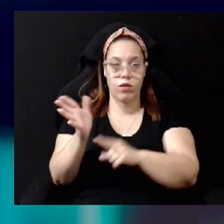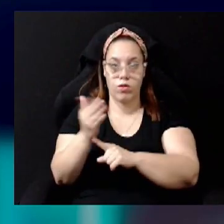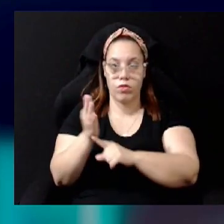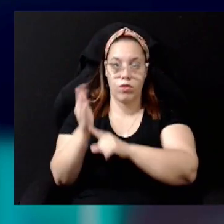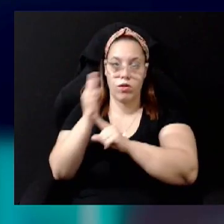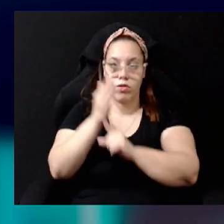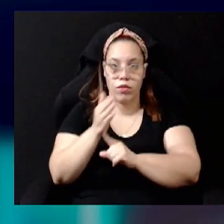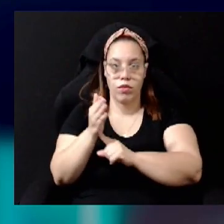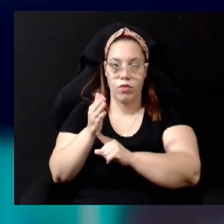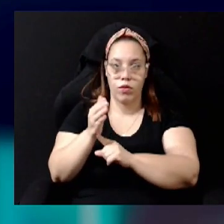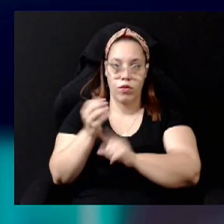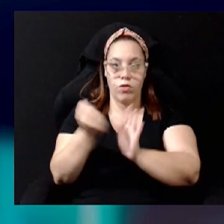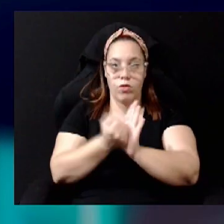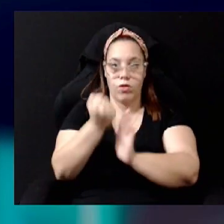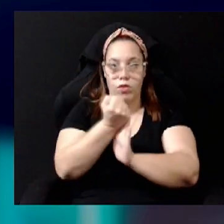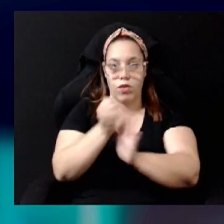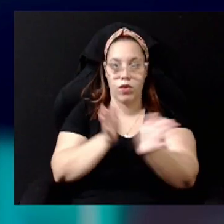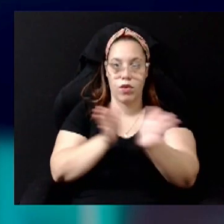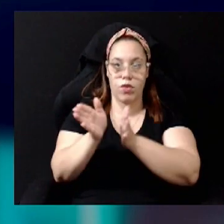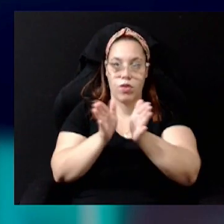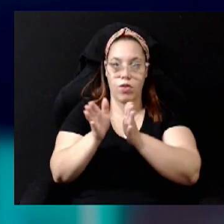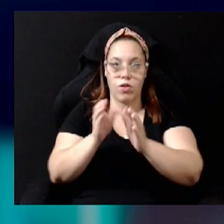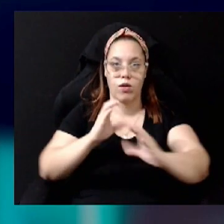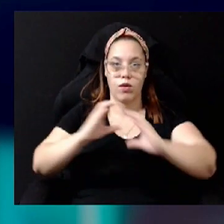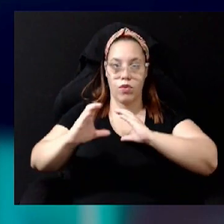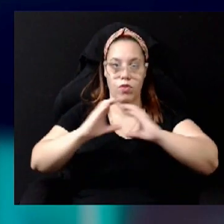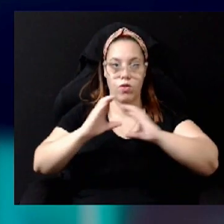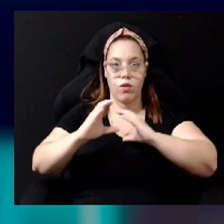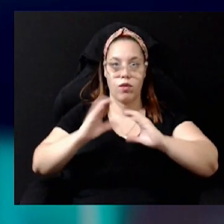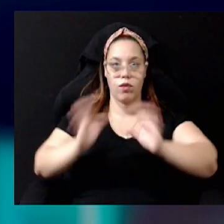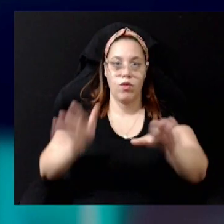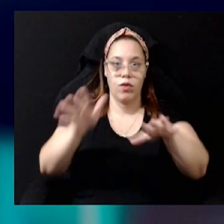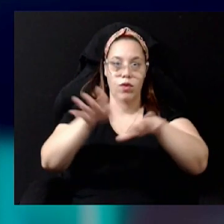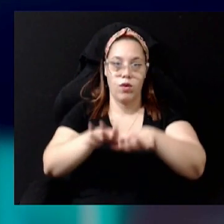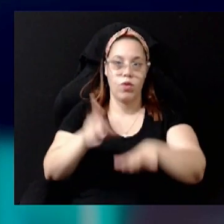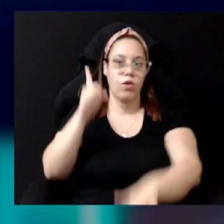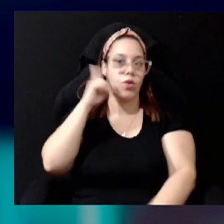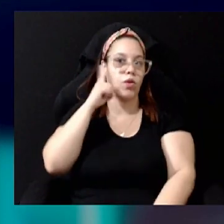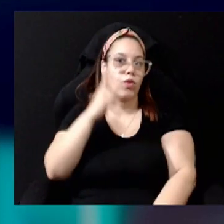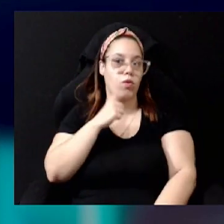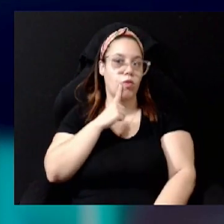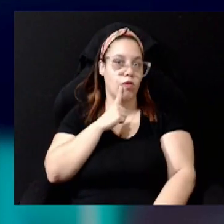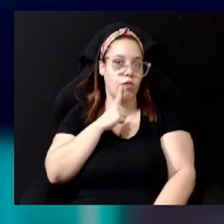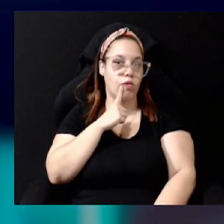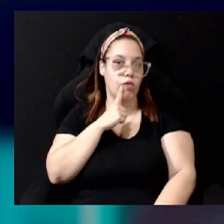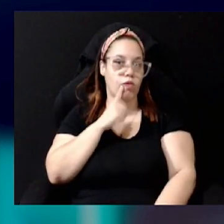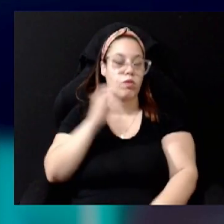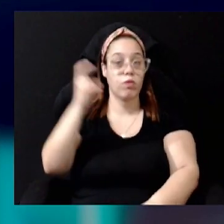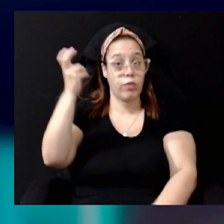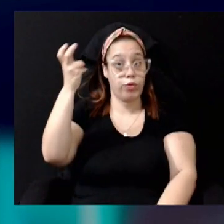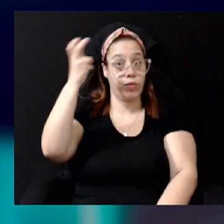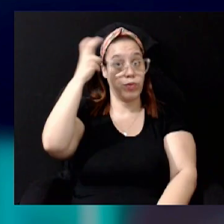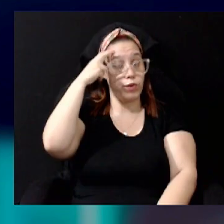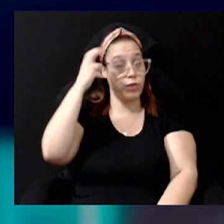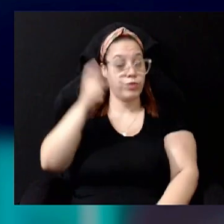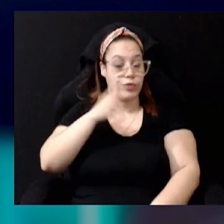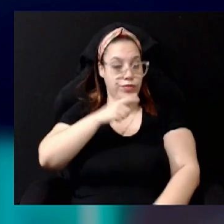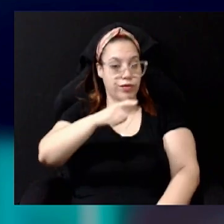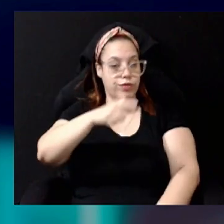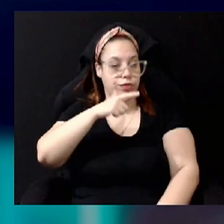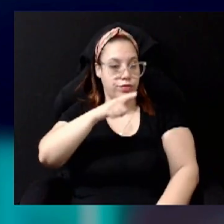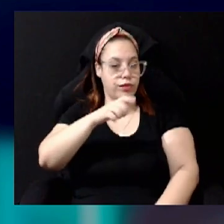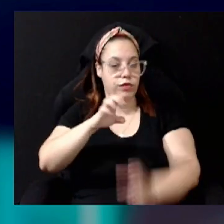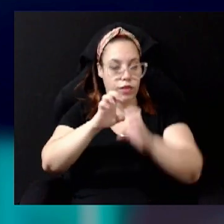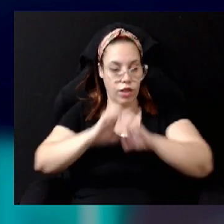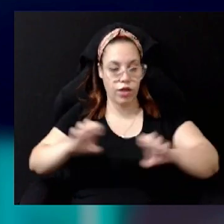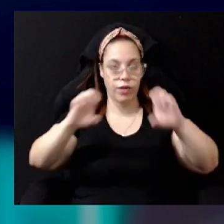da acessibilidade, comunicação inclusiva, o surdo, a surdez, sua cultura e sua língua e estrutura sintática da